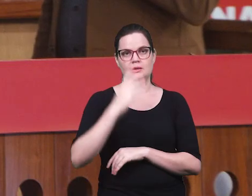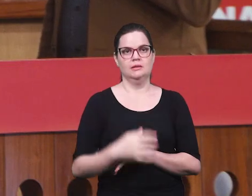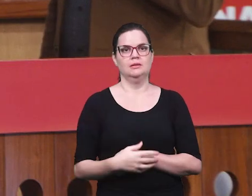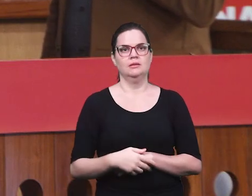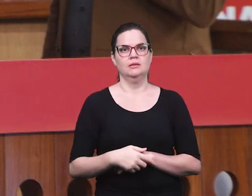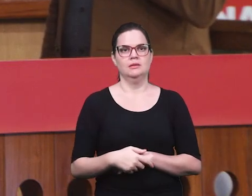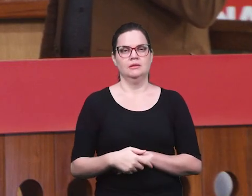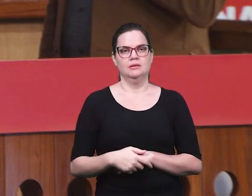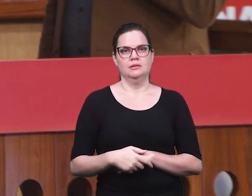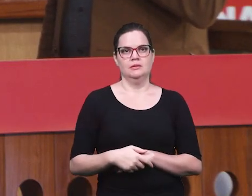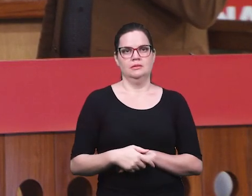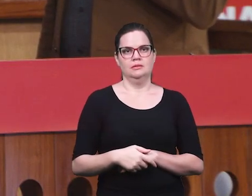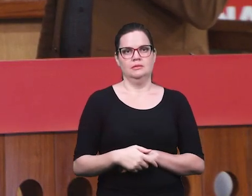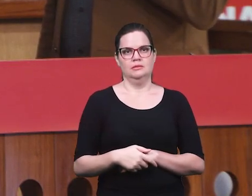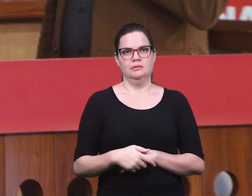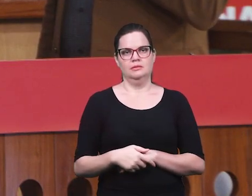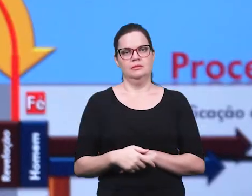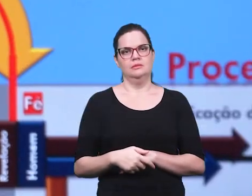foi...